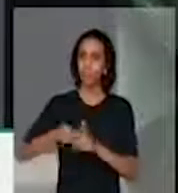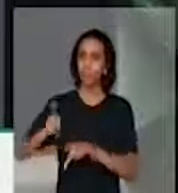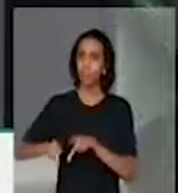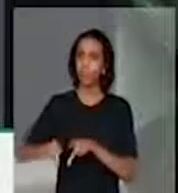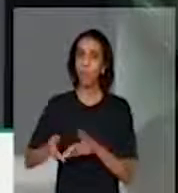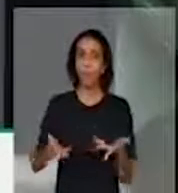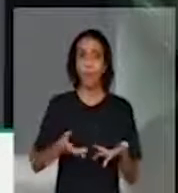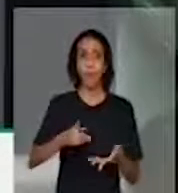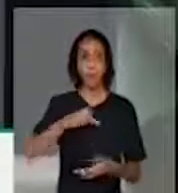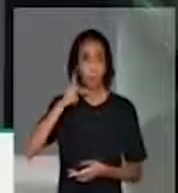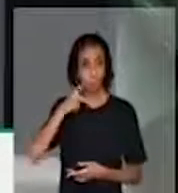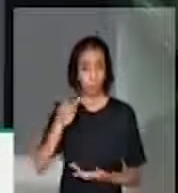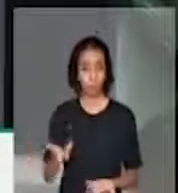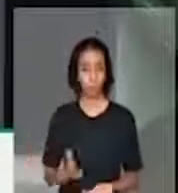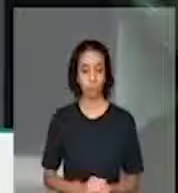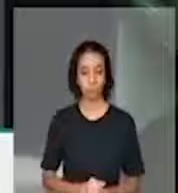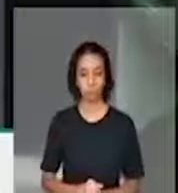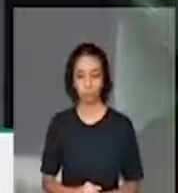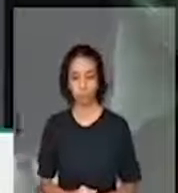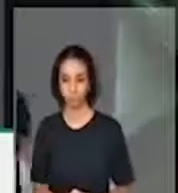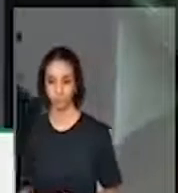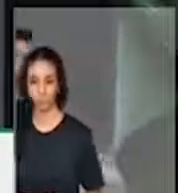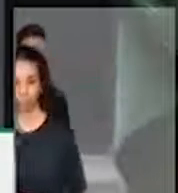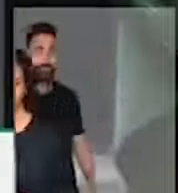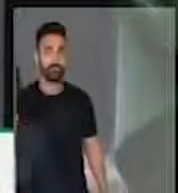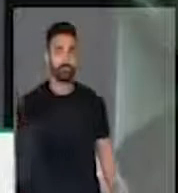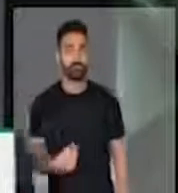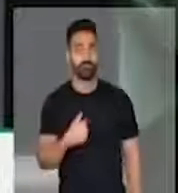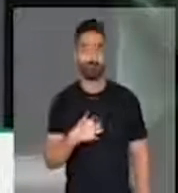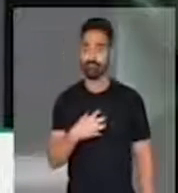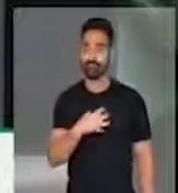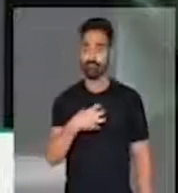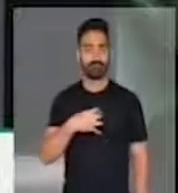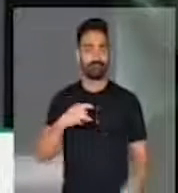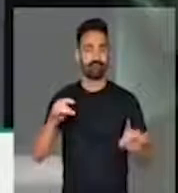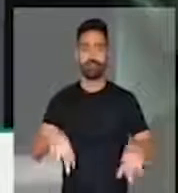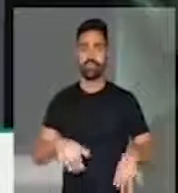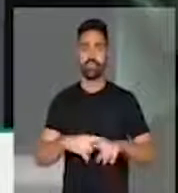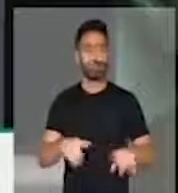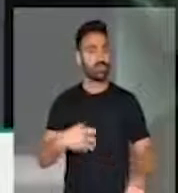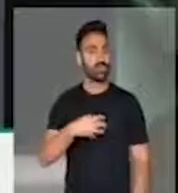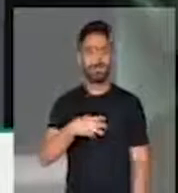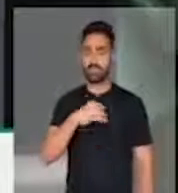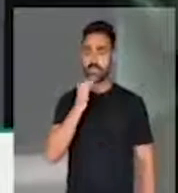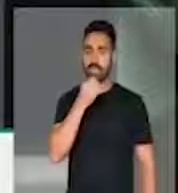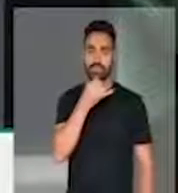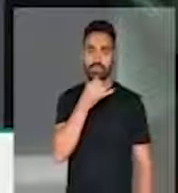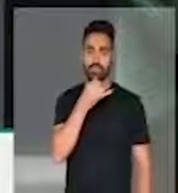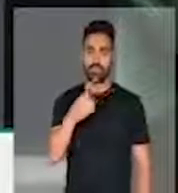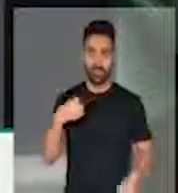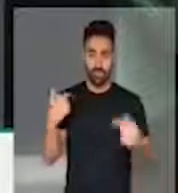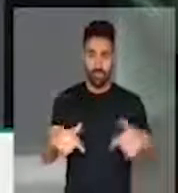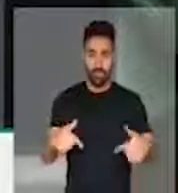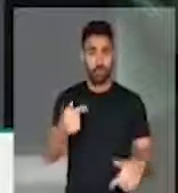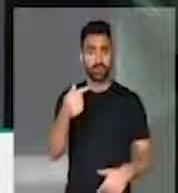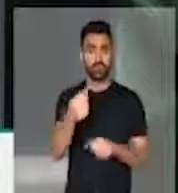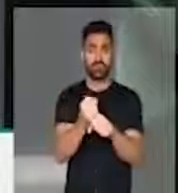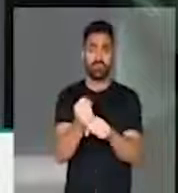que estou saindo chateado. Não com os meus 7 anos aqui na